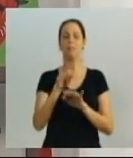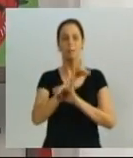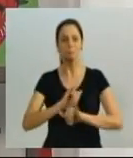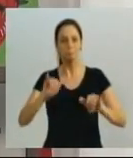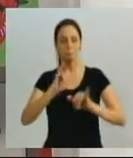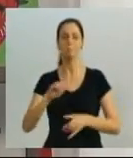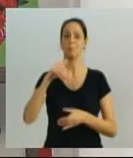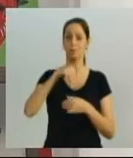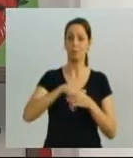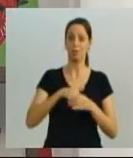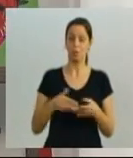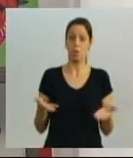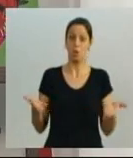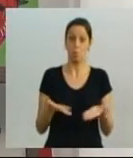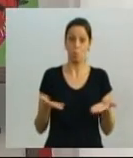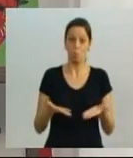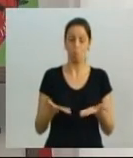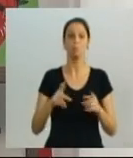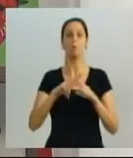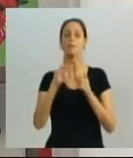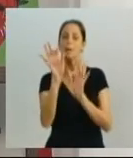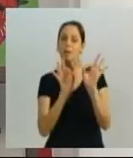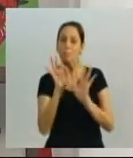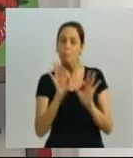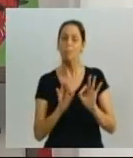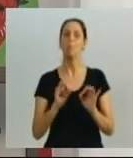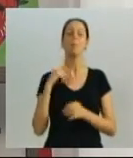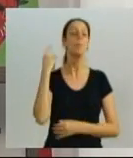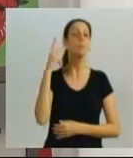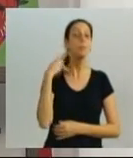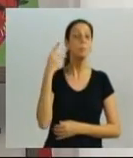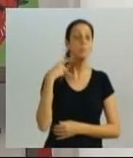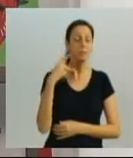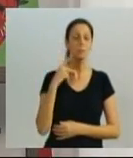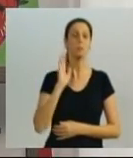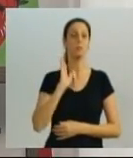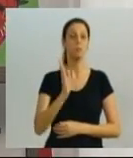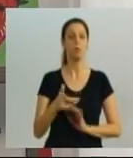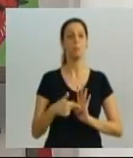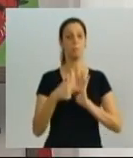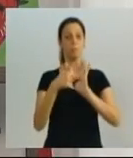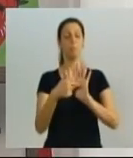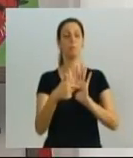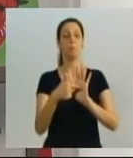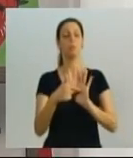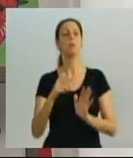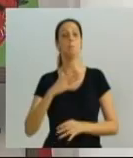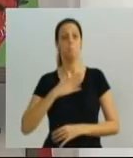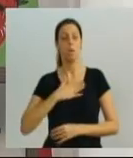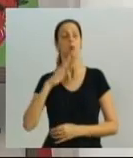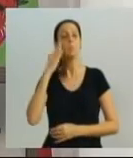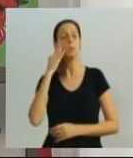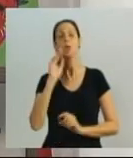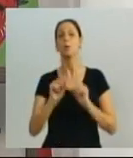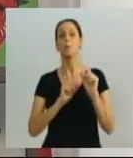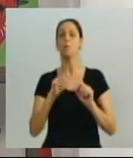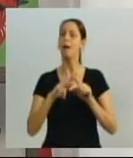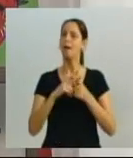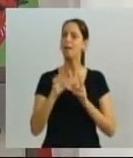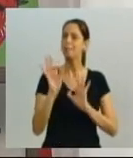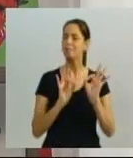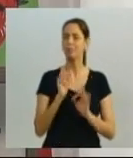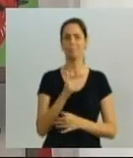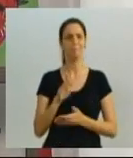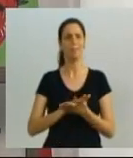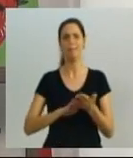hoje, com essa reforma política que se apresentou, que, ao meu entender, de reforma não teve nada, houve